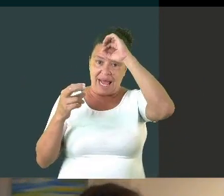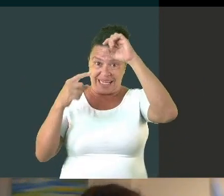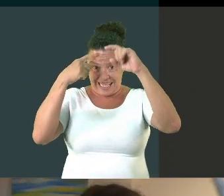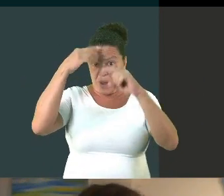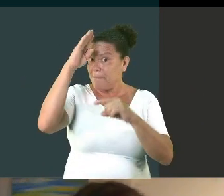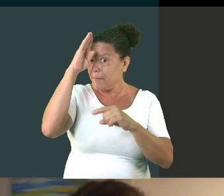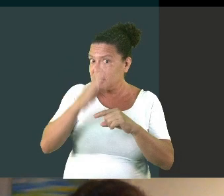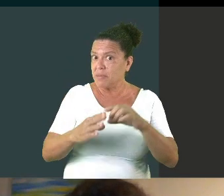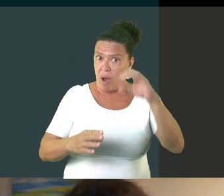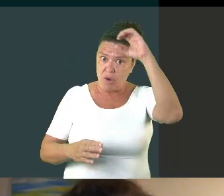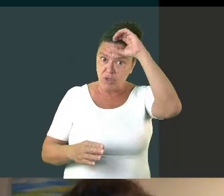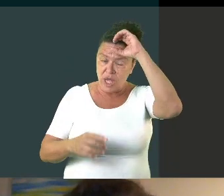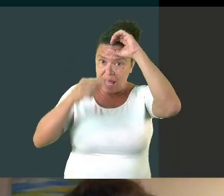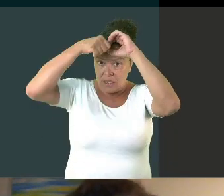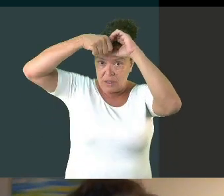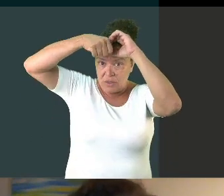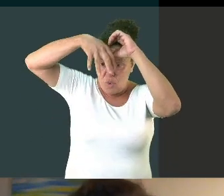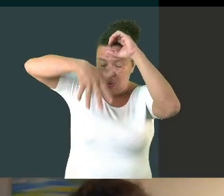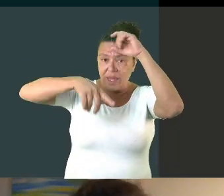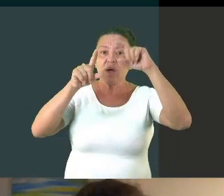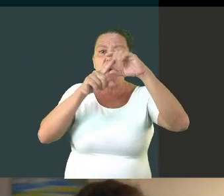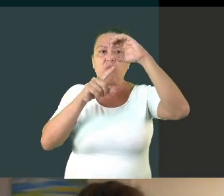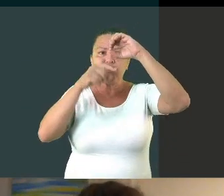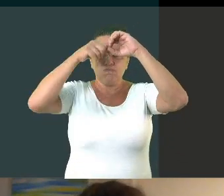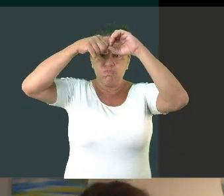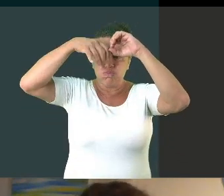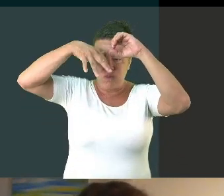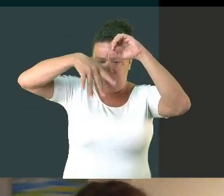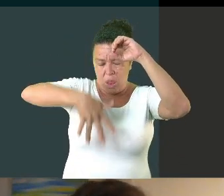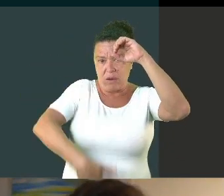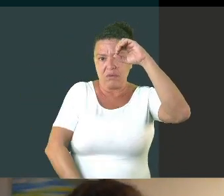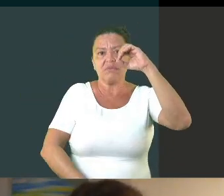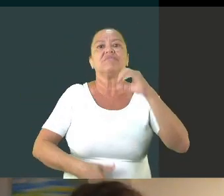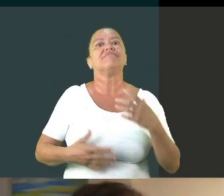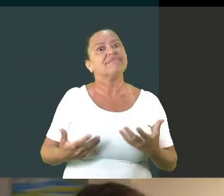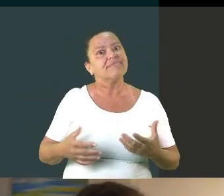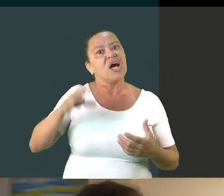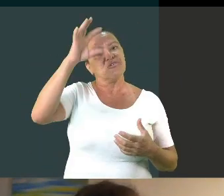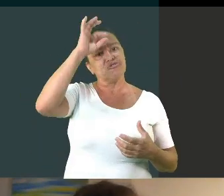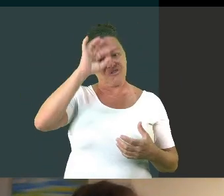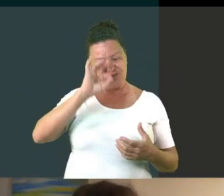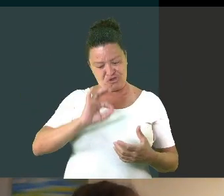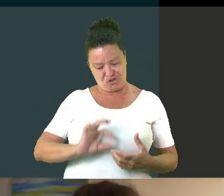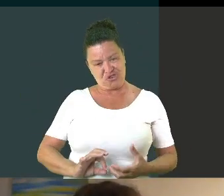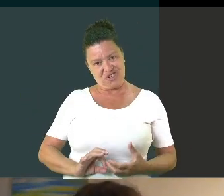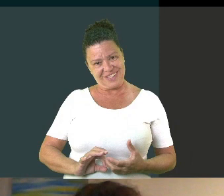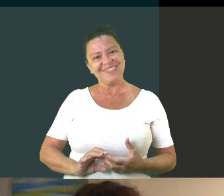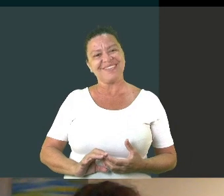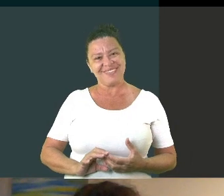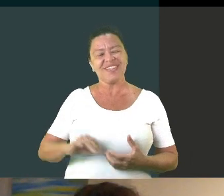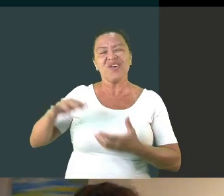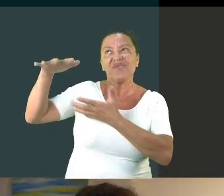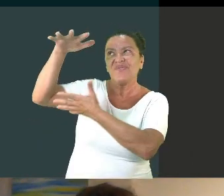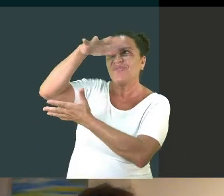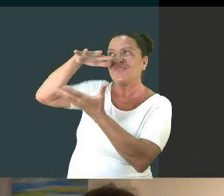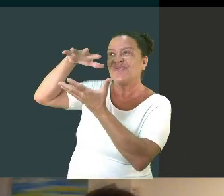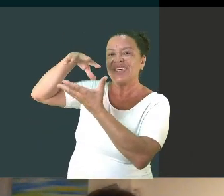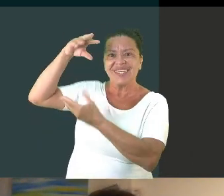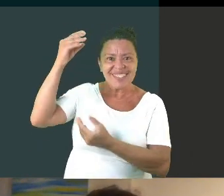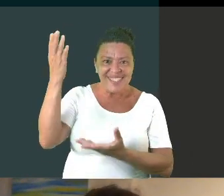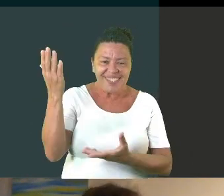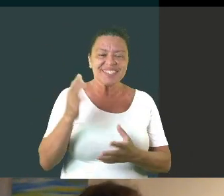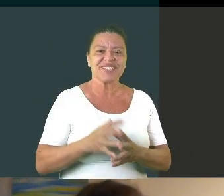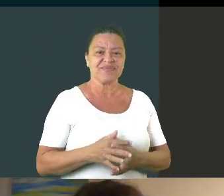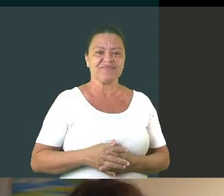chakras, dessa energia absorvida pelo fluido, através do fluido cósmico universal.